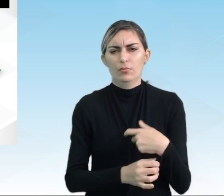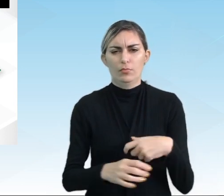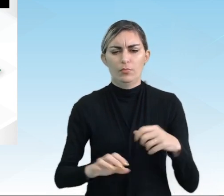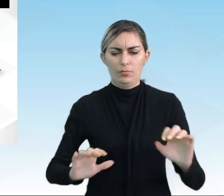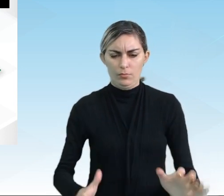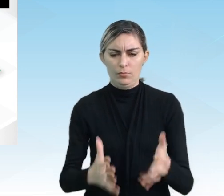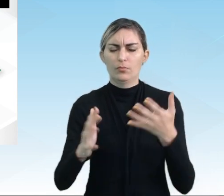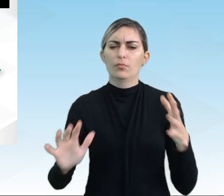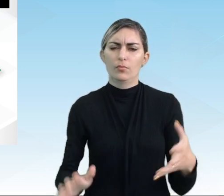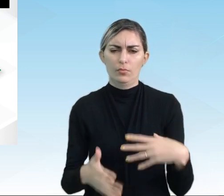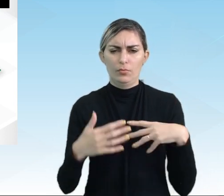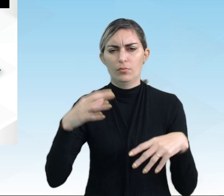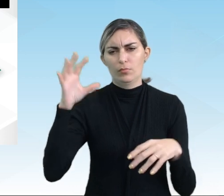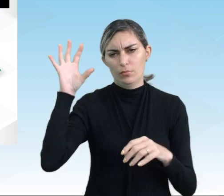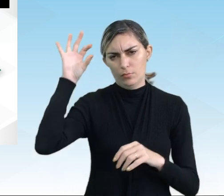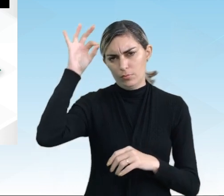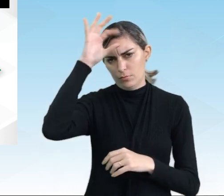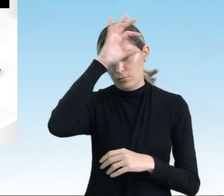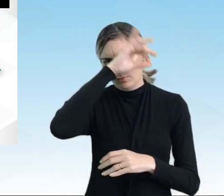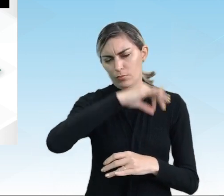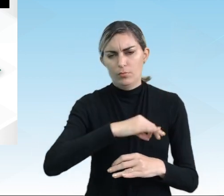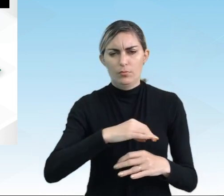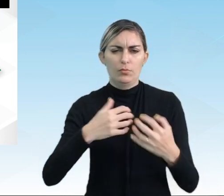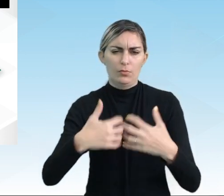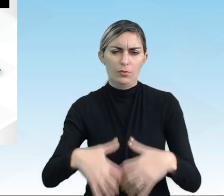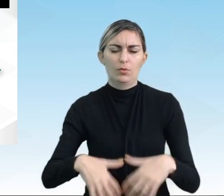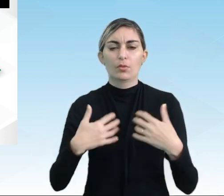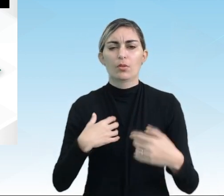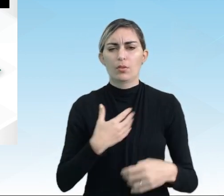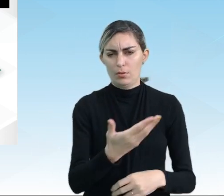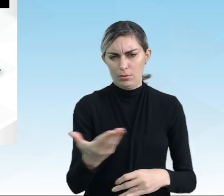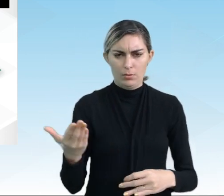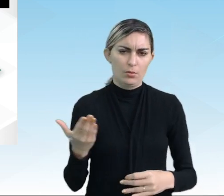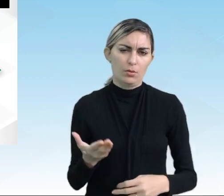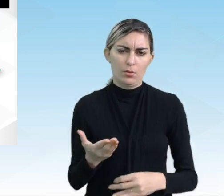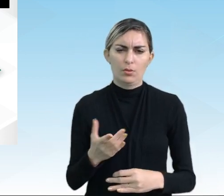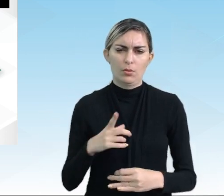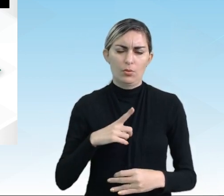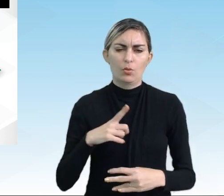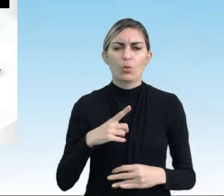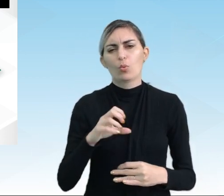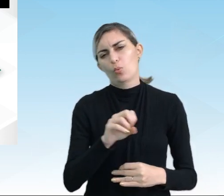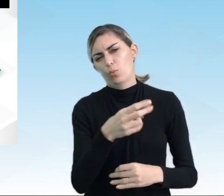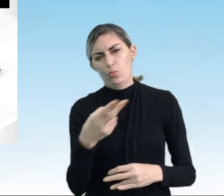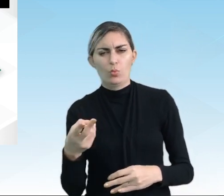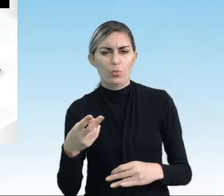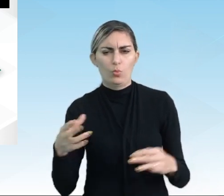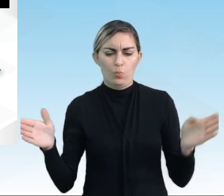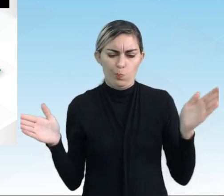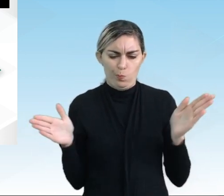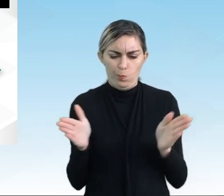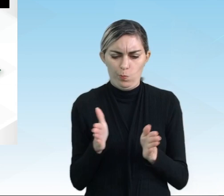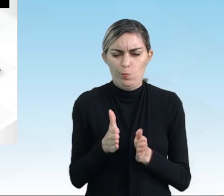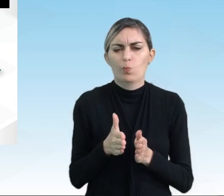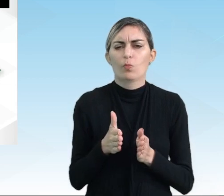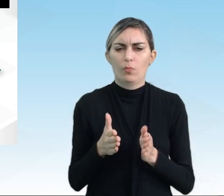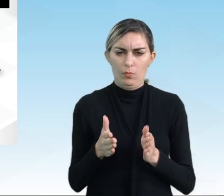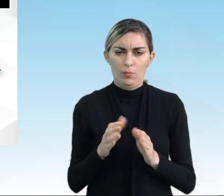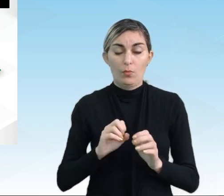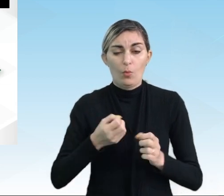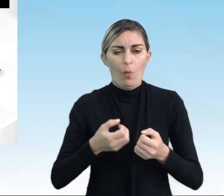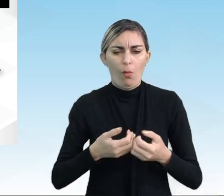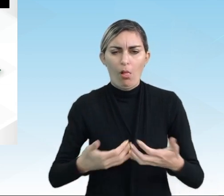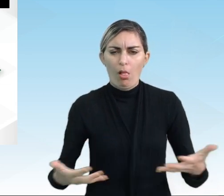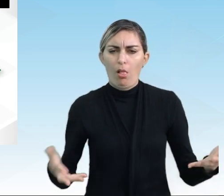estimulação do neurônio motor, essas fibras musculares ou se contrai totalmente ou